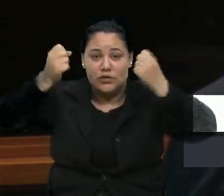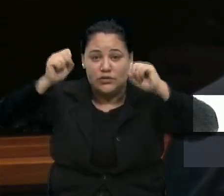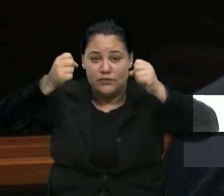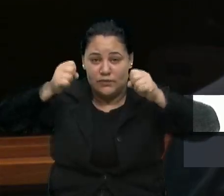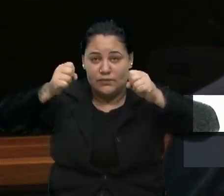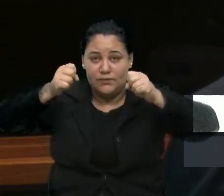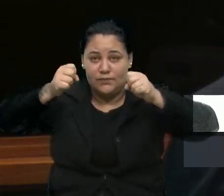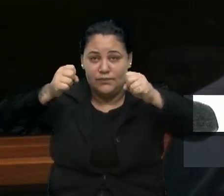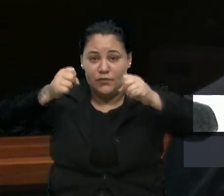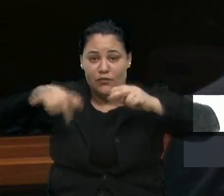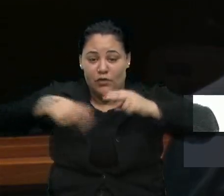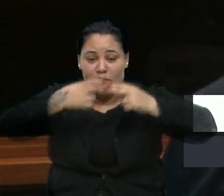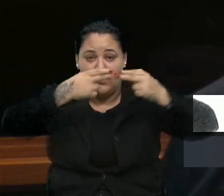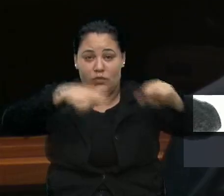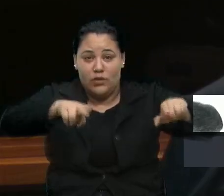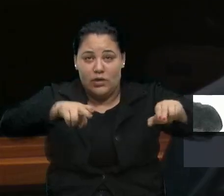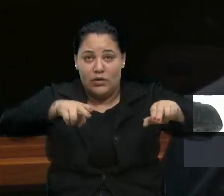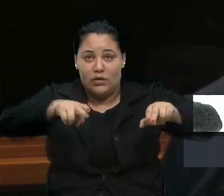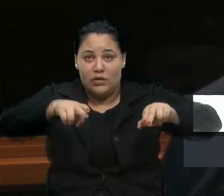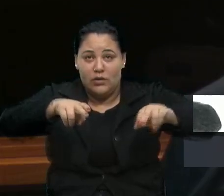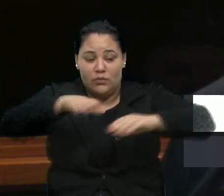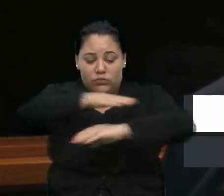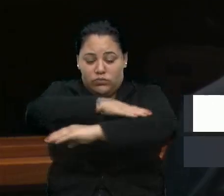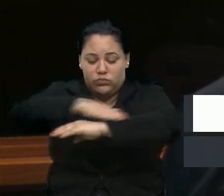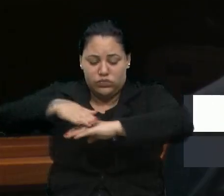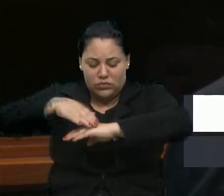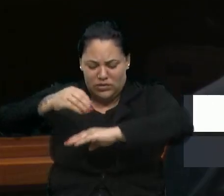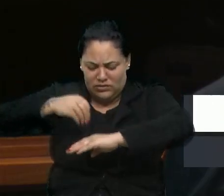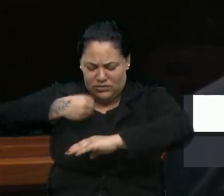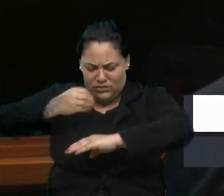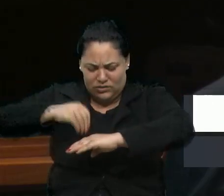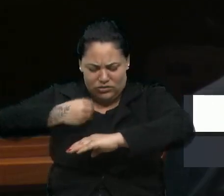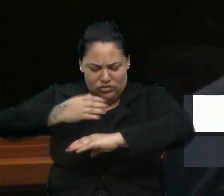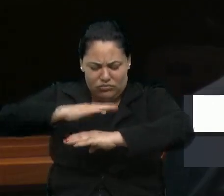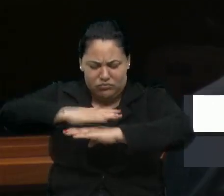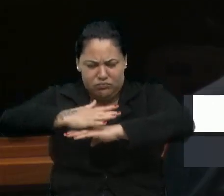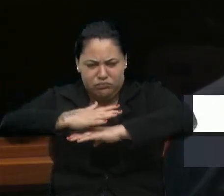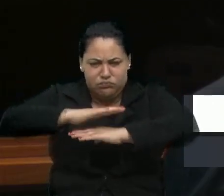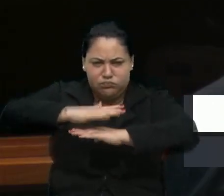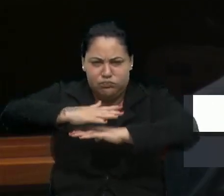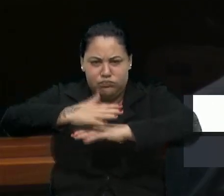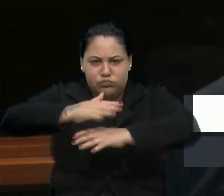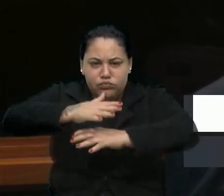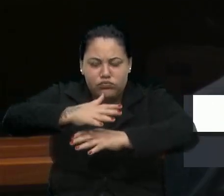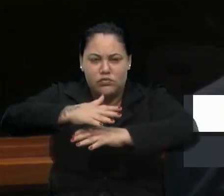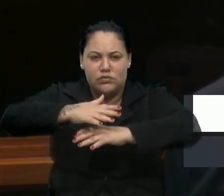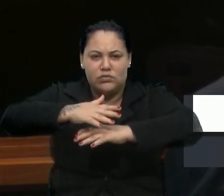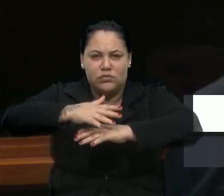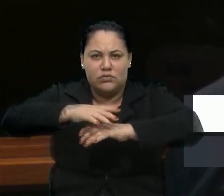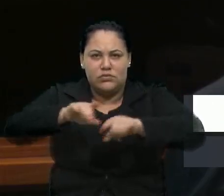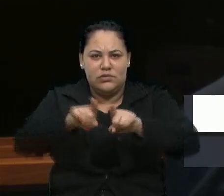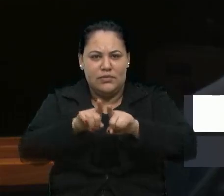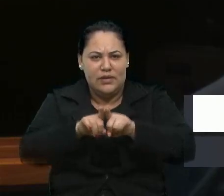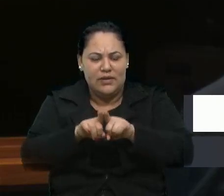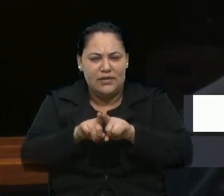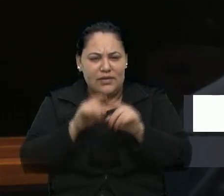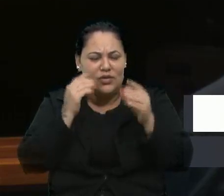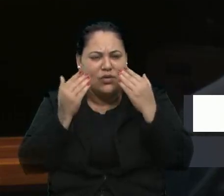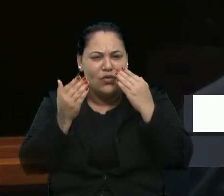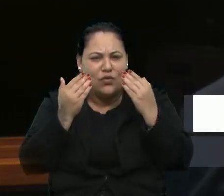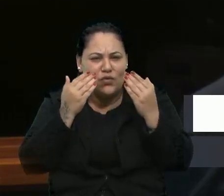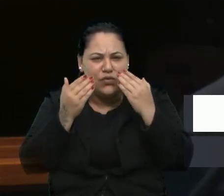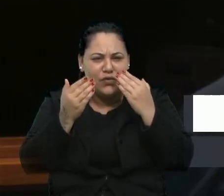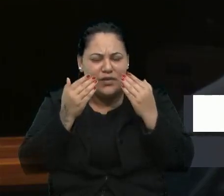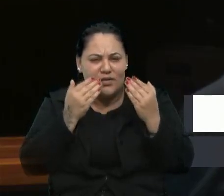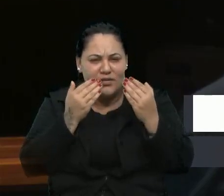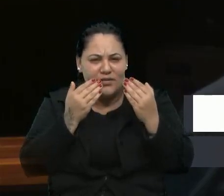foi inaugurar a quadra, ele sentiu um certo tremor, ele ficou em dúvida de lá para